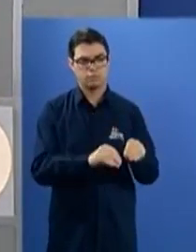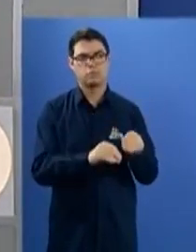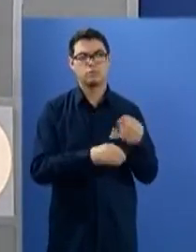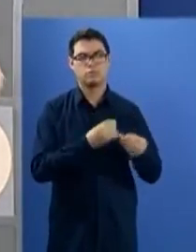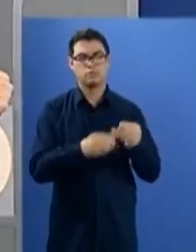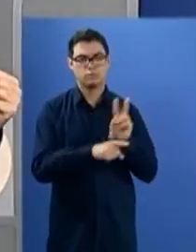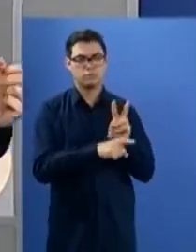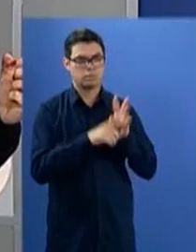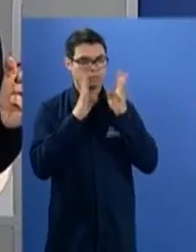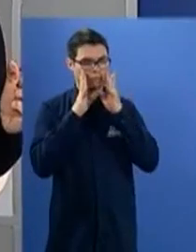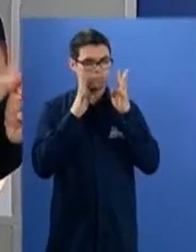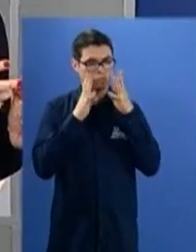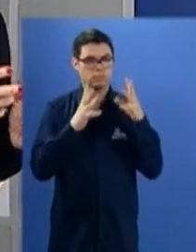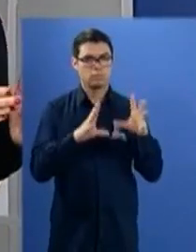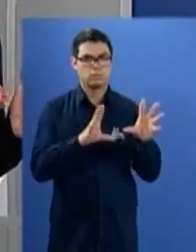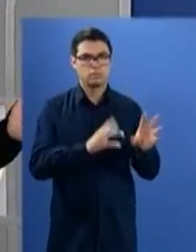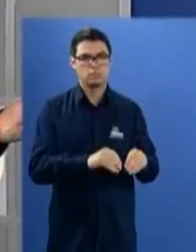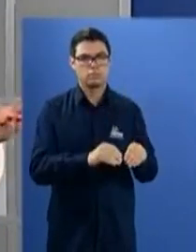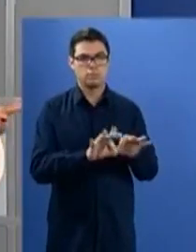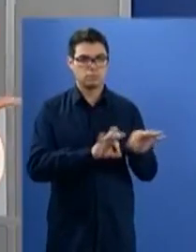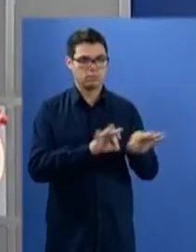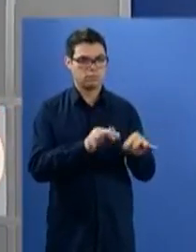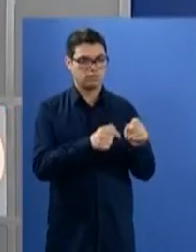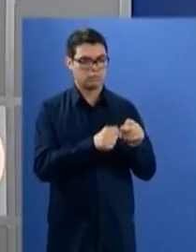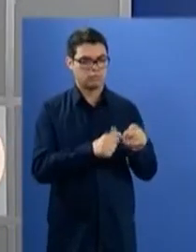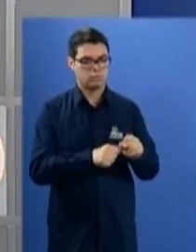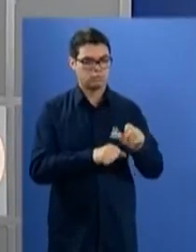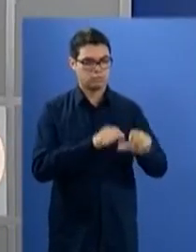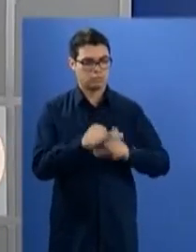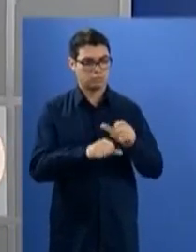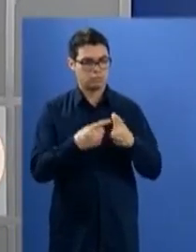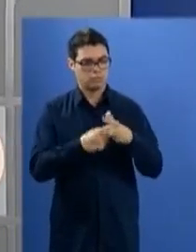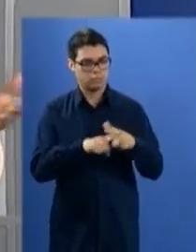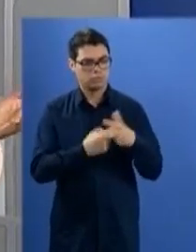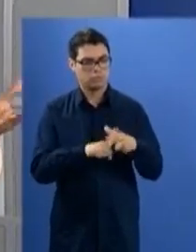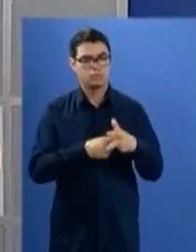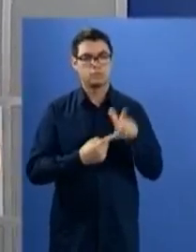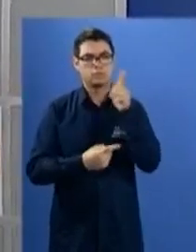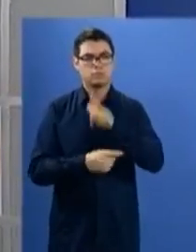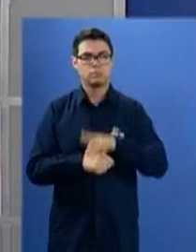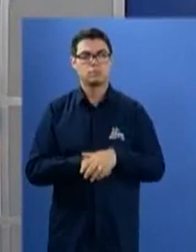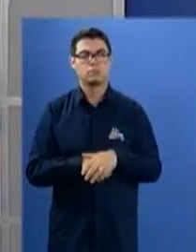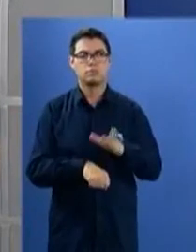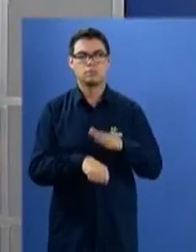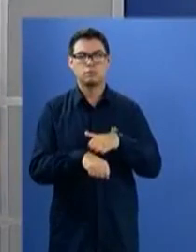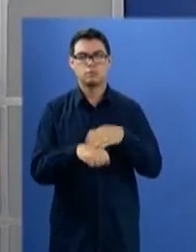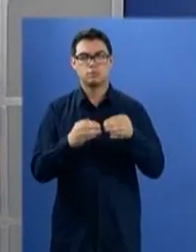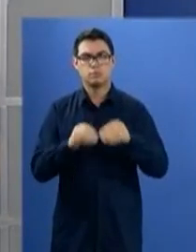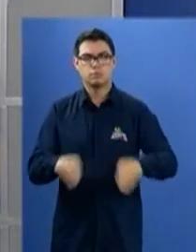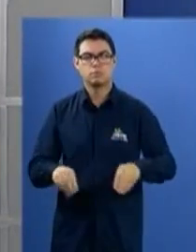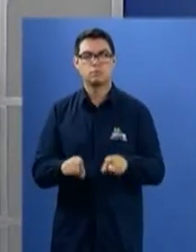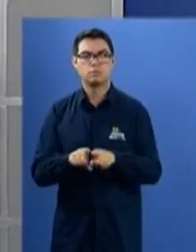tem que tomar mais atenção. Você desliga a máquina para poder trocar um ferramental, ou seja, totalmente tempo